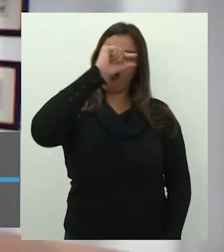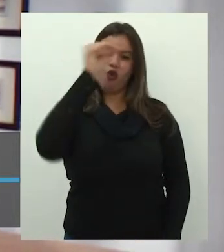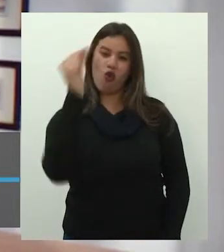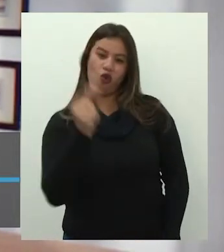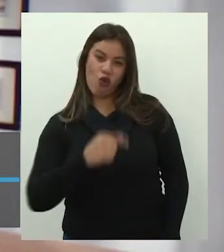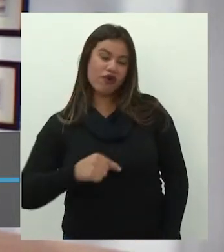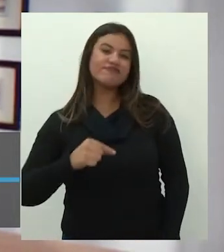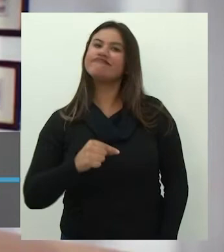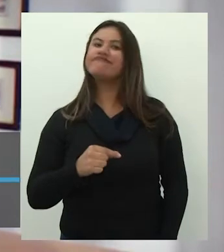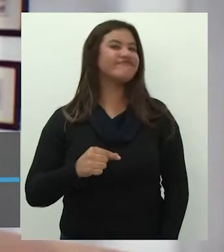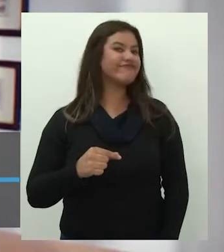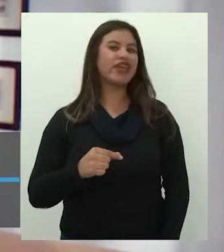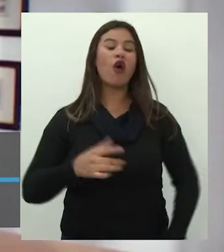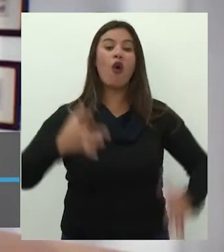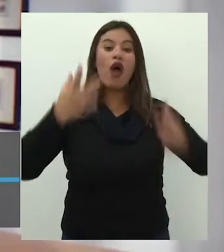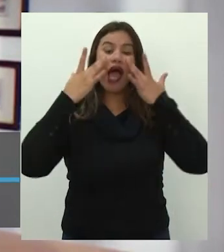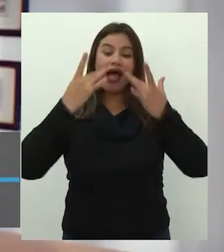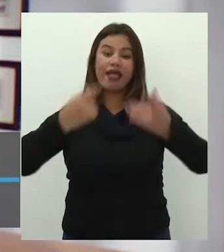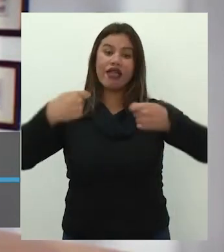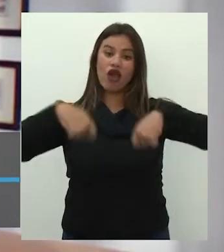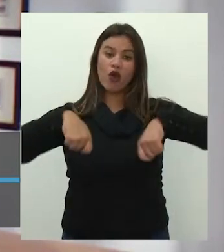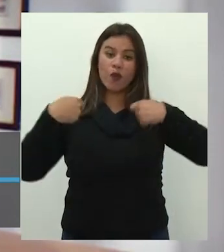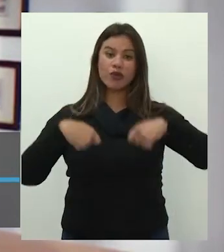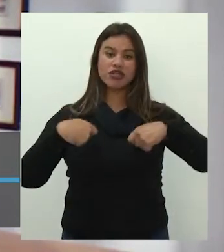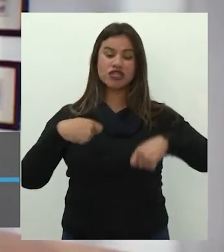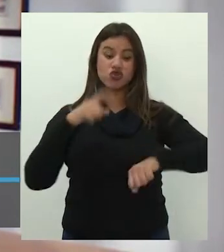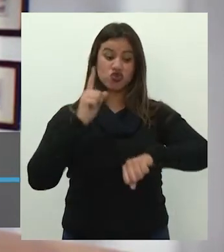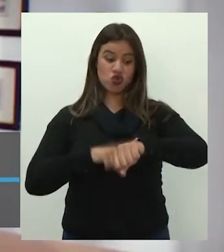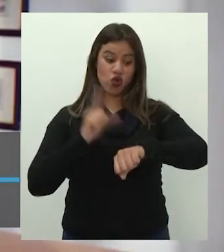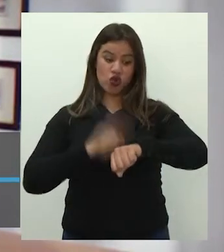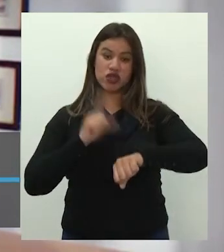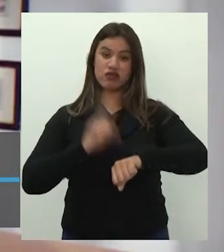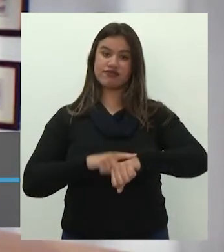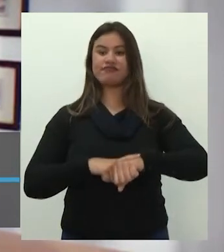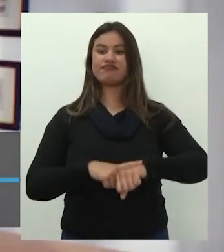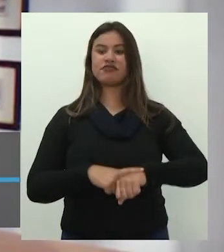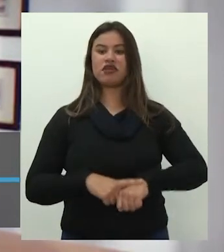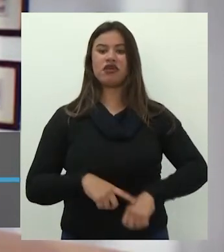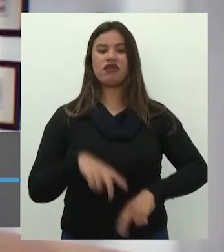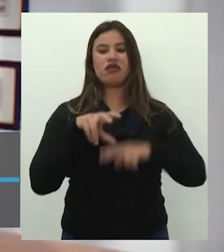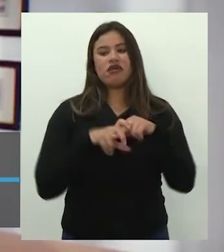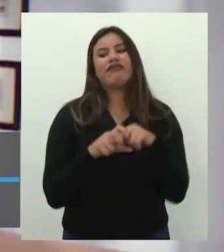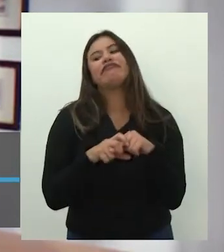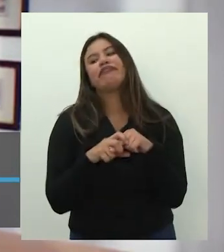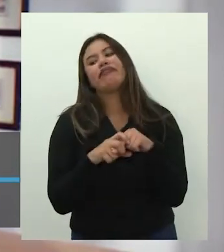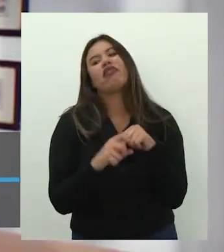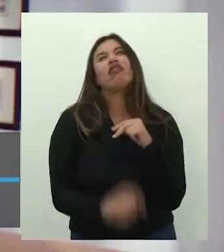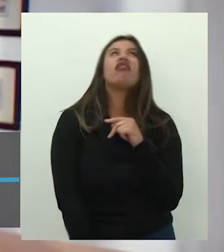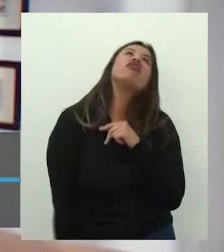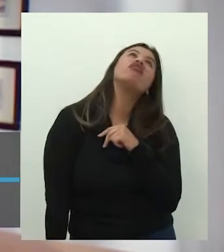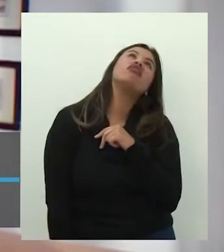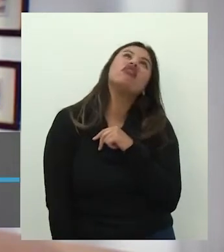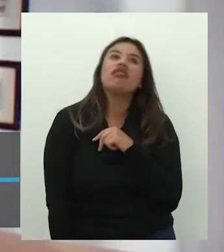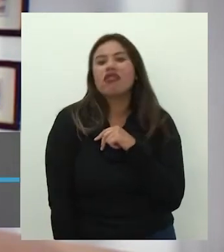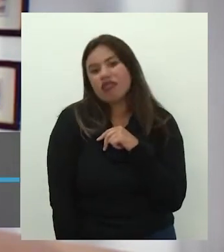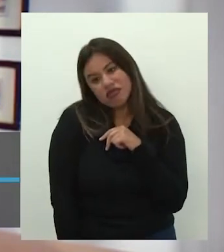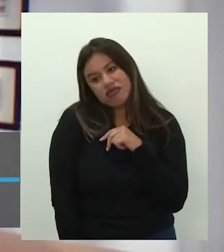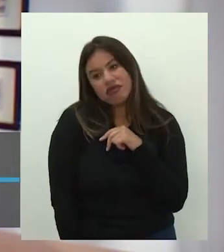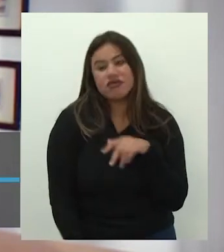É a gente prestar atenção a cada minuto. Estou sentada desmontada assistindo televisão? Vamos